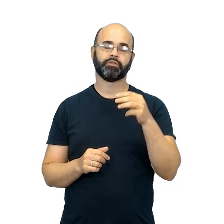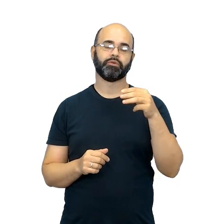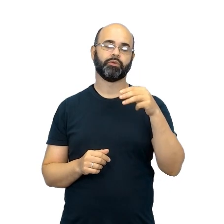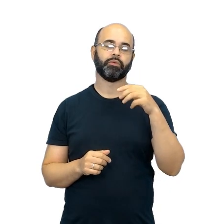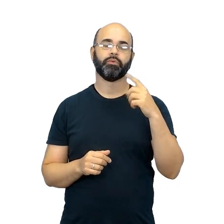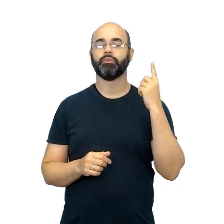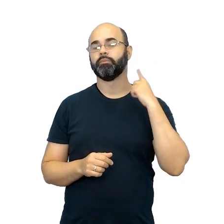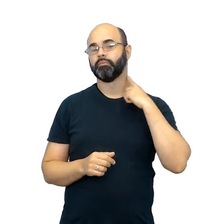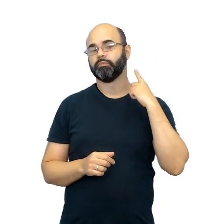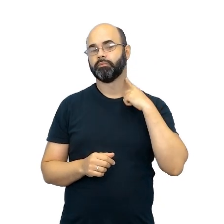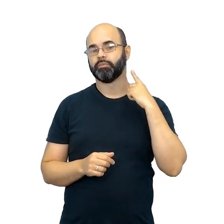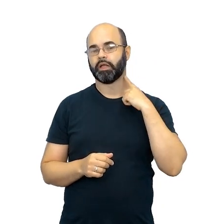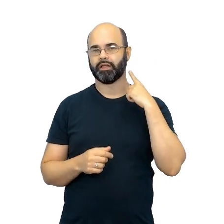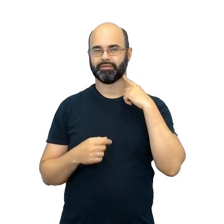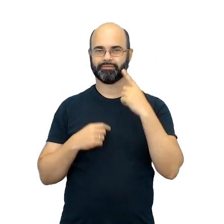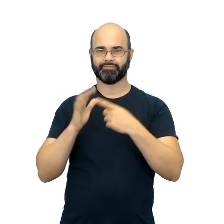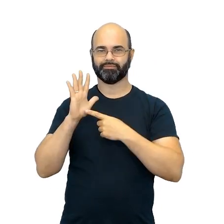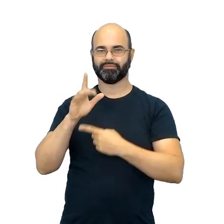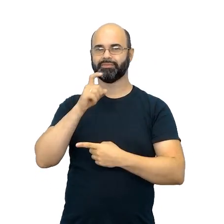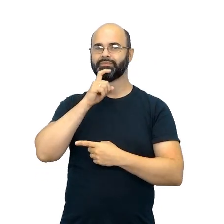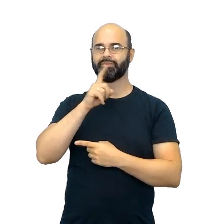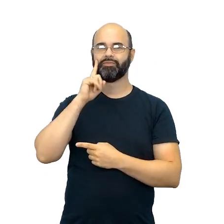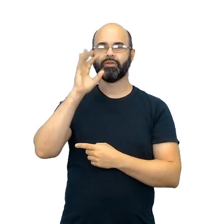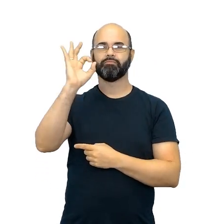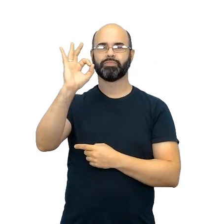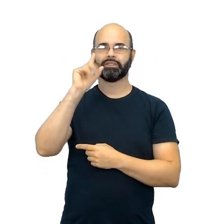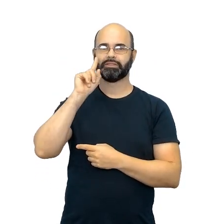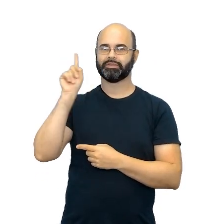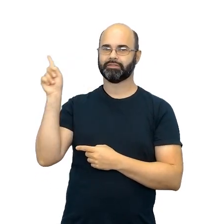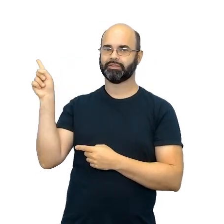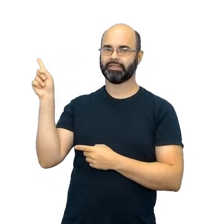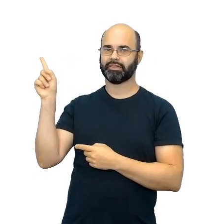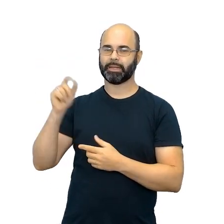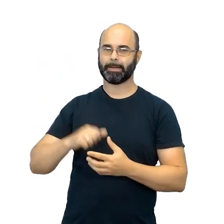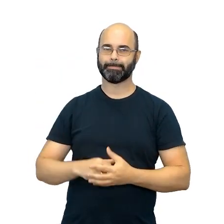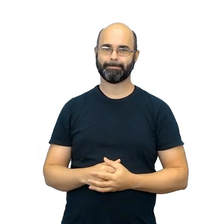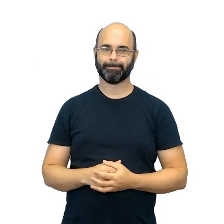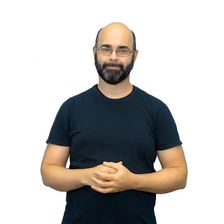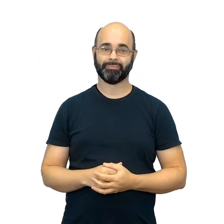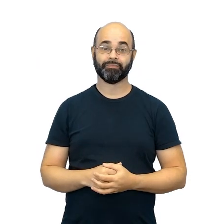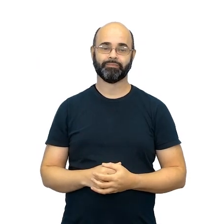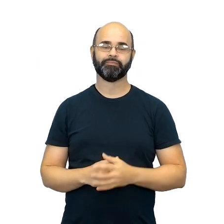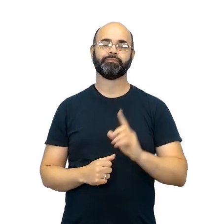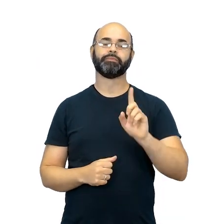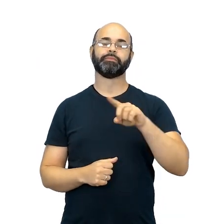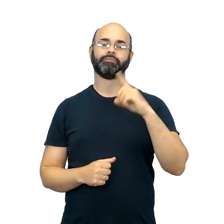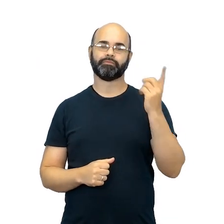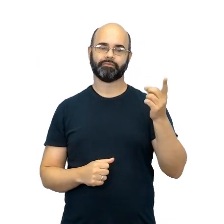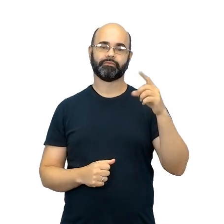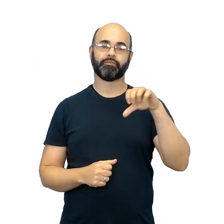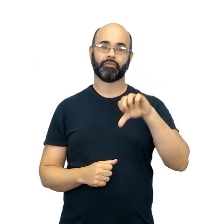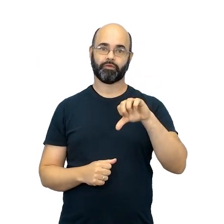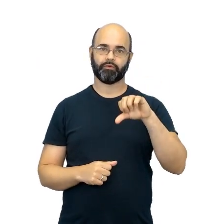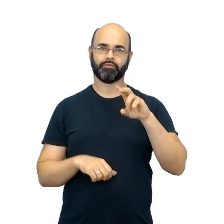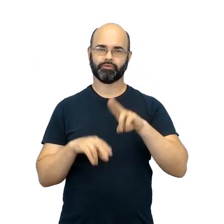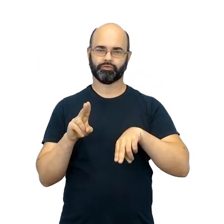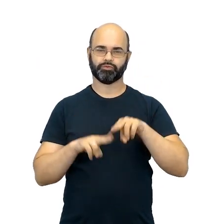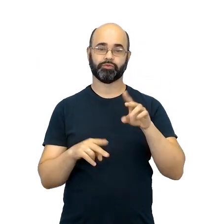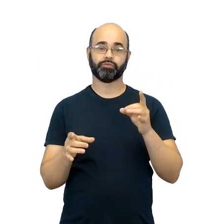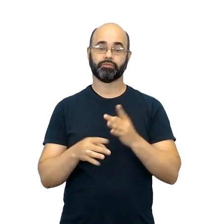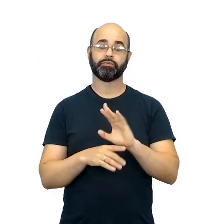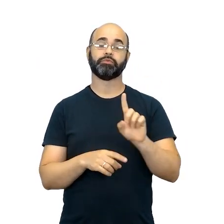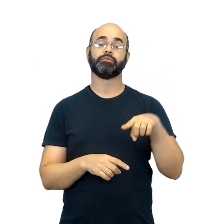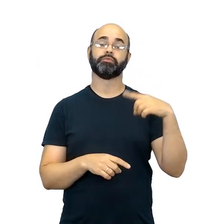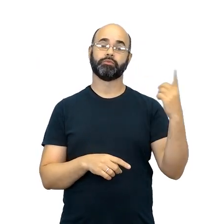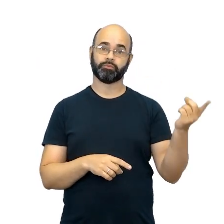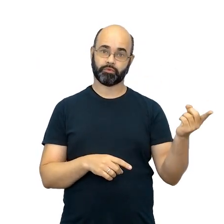estamos aqui, pensando aqui. Então, né, após o dia 9 de junho, a gente inicia as discussões